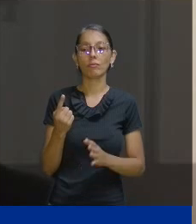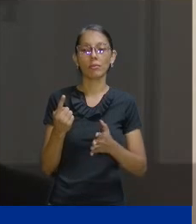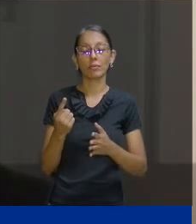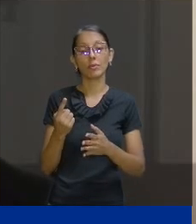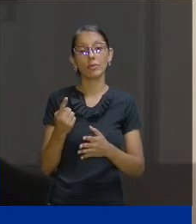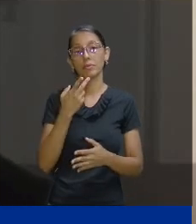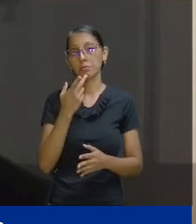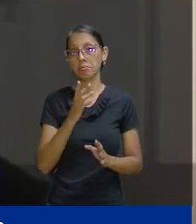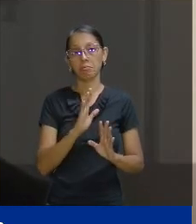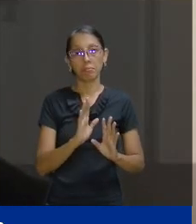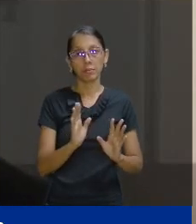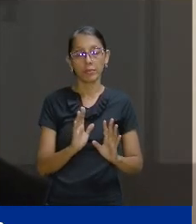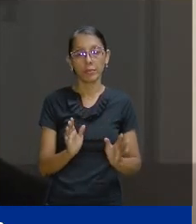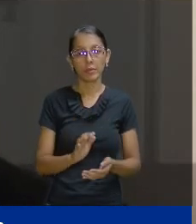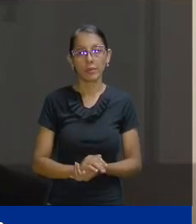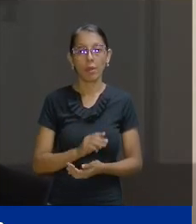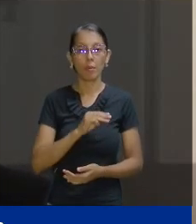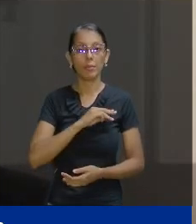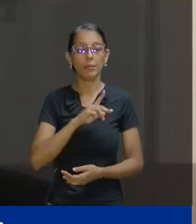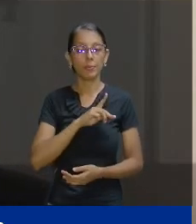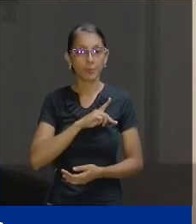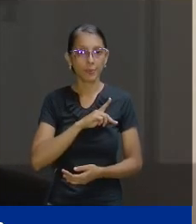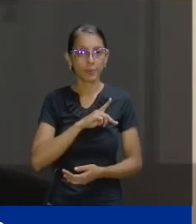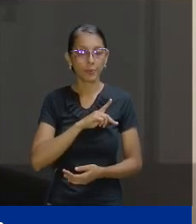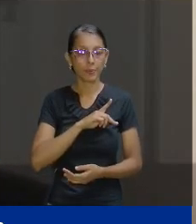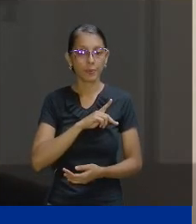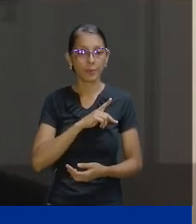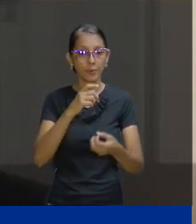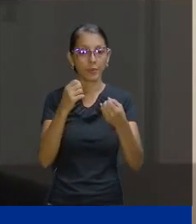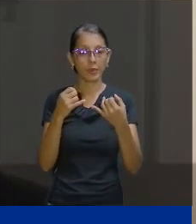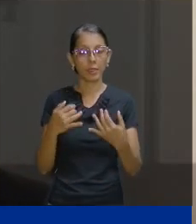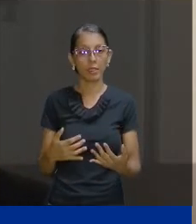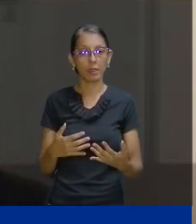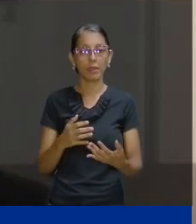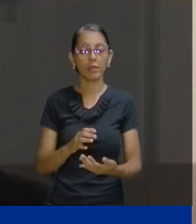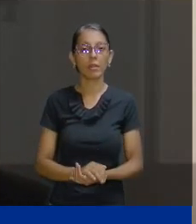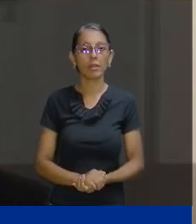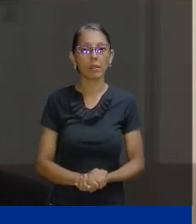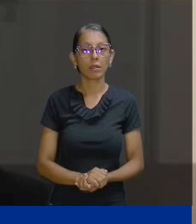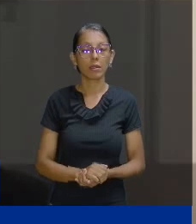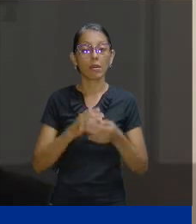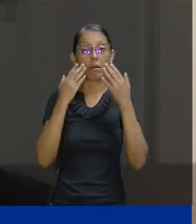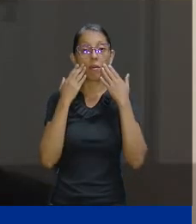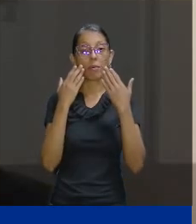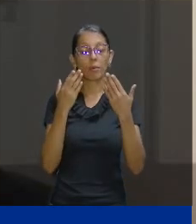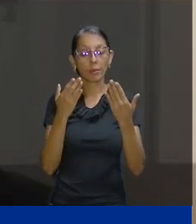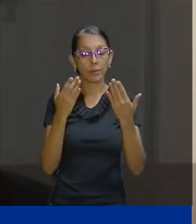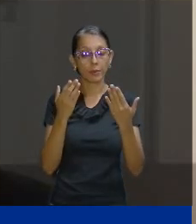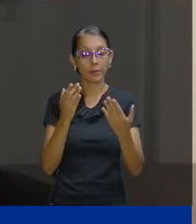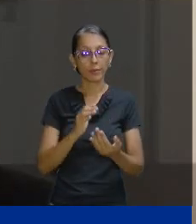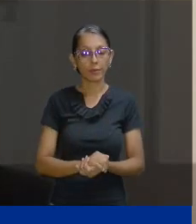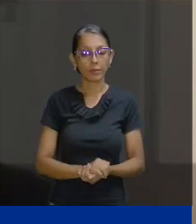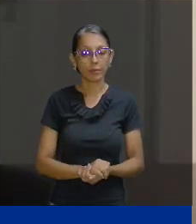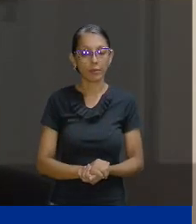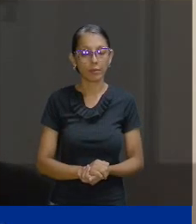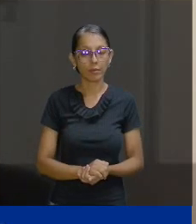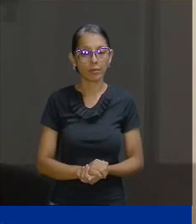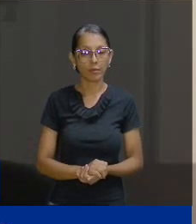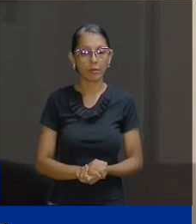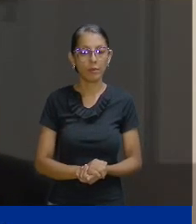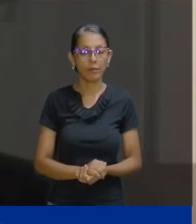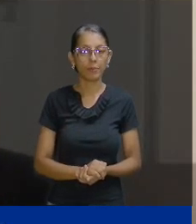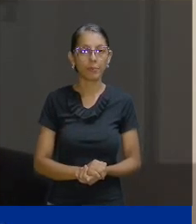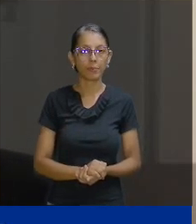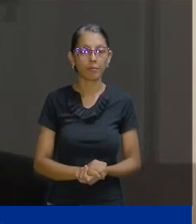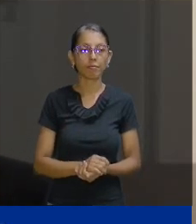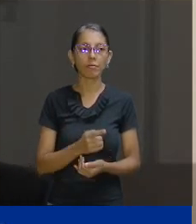entre a tese da defesa e do Ministério Público diante do impasse é que o ônus da prova é do Ministério Público, não é da defesa. Cabia